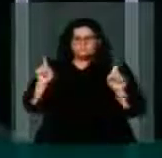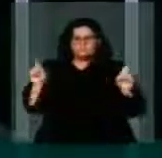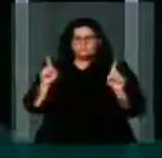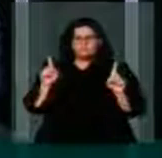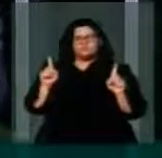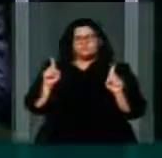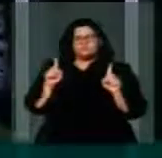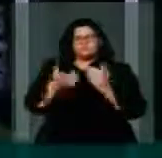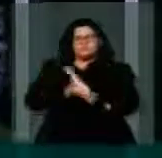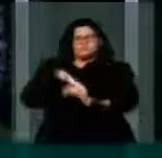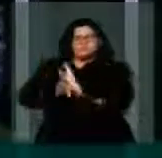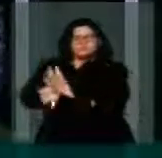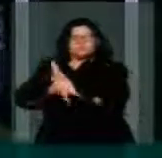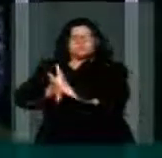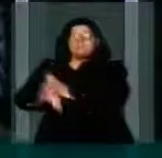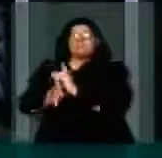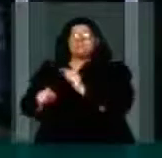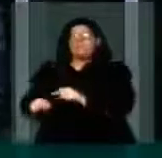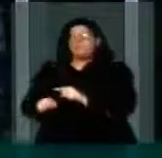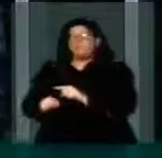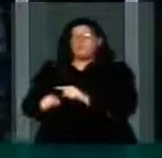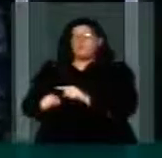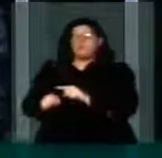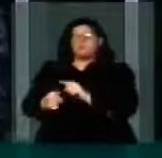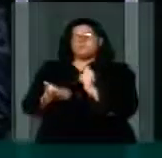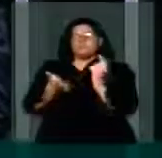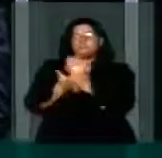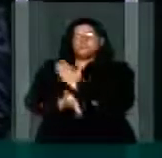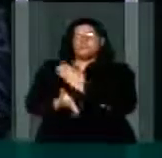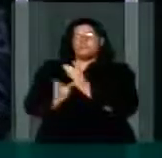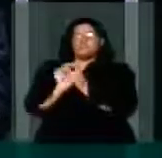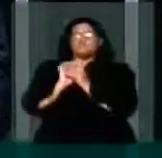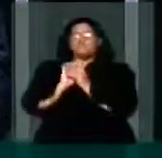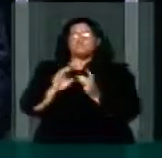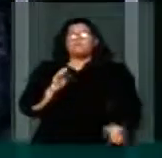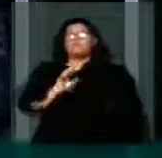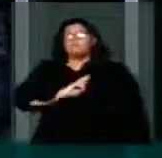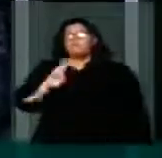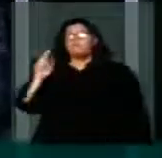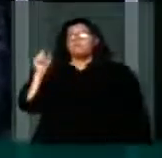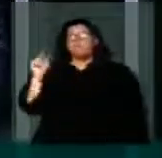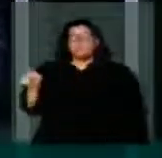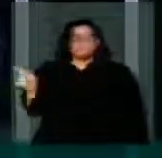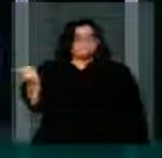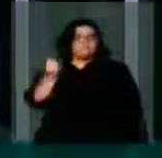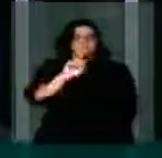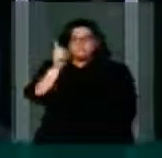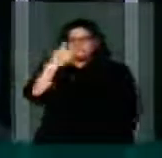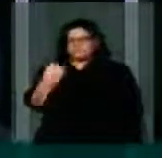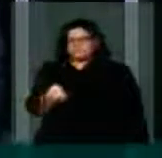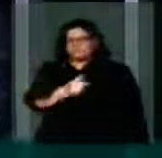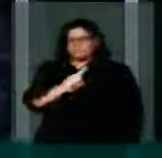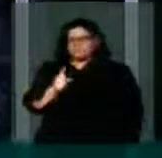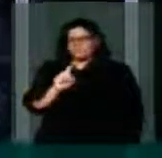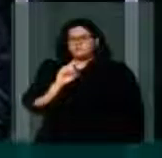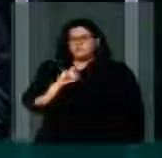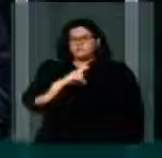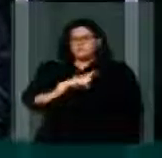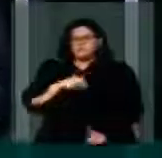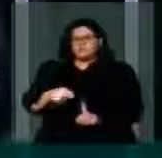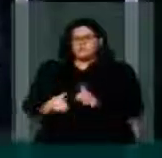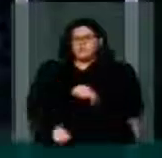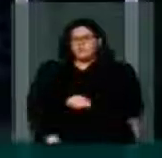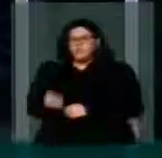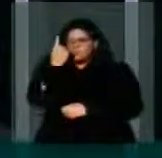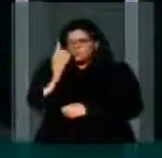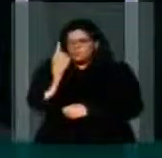Por isso não permitirei que seja cerceada a nossa liberdade religiosa, nem que seja um único voto, esse será o meu, nem que seja um